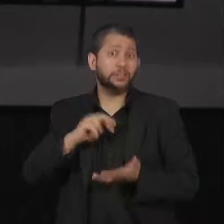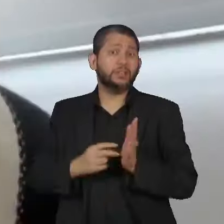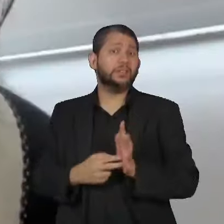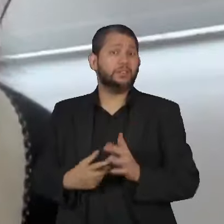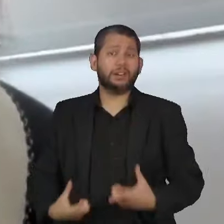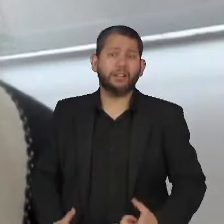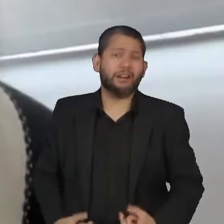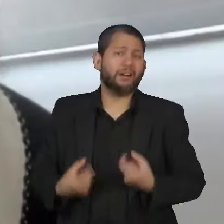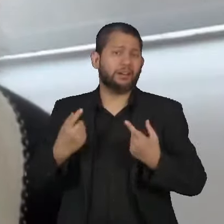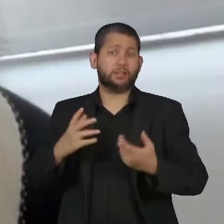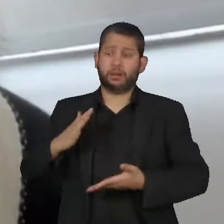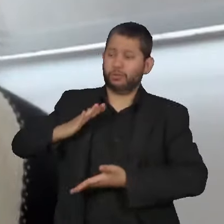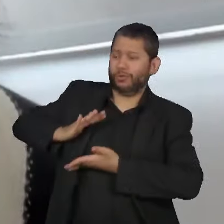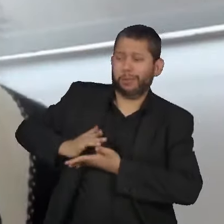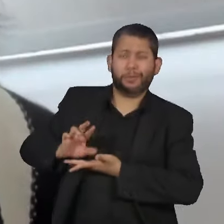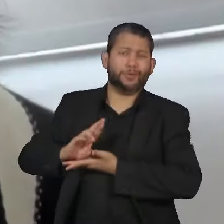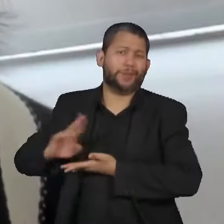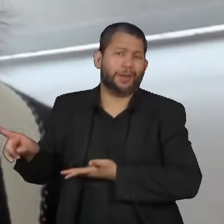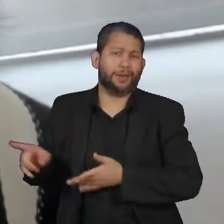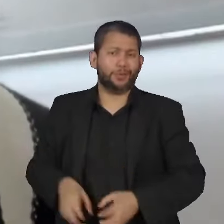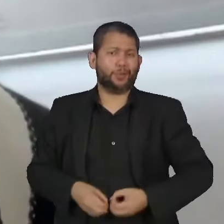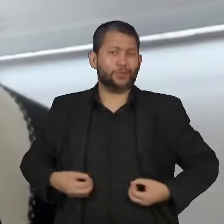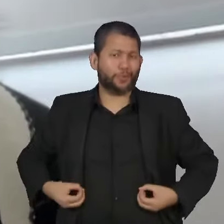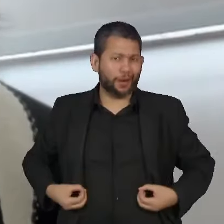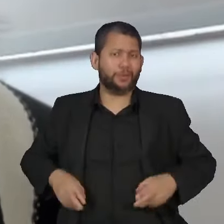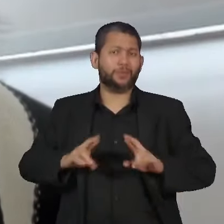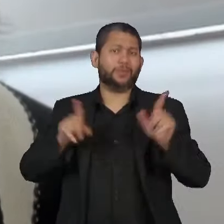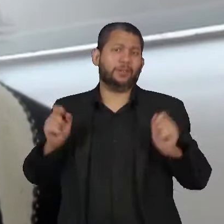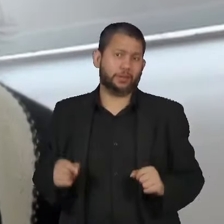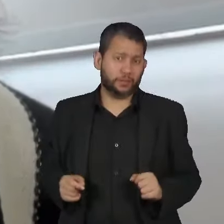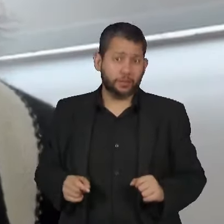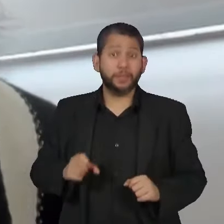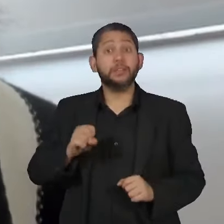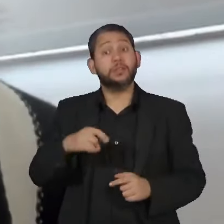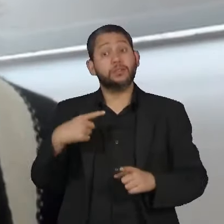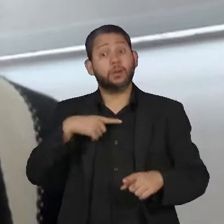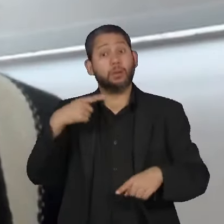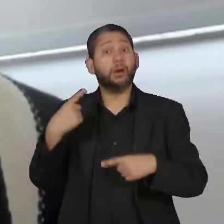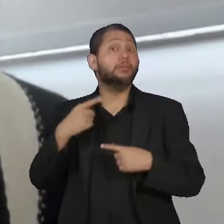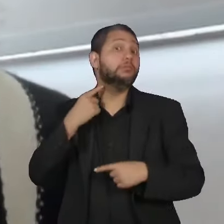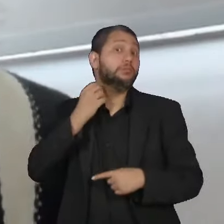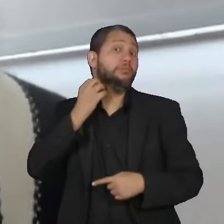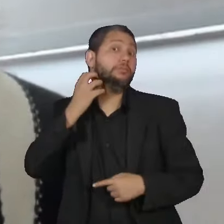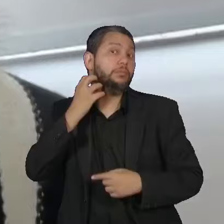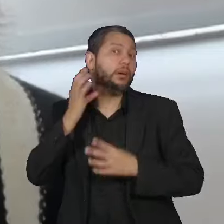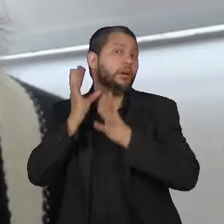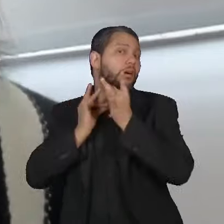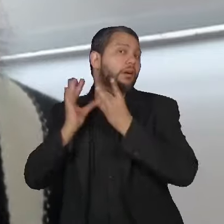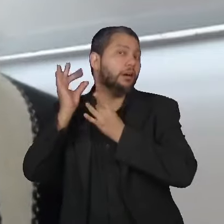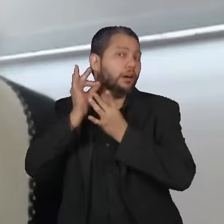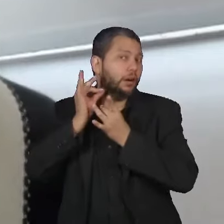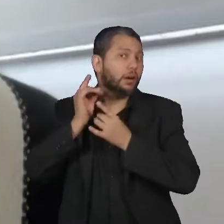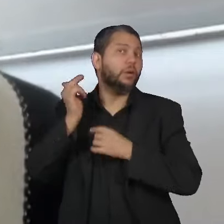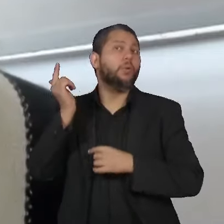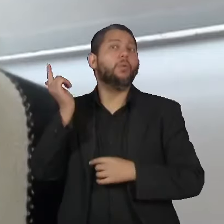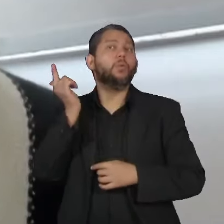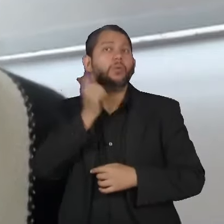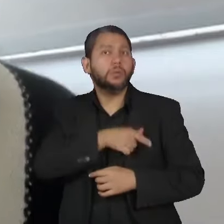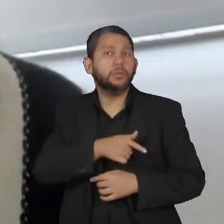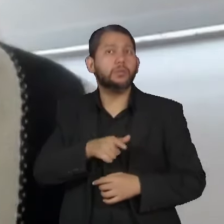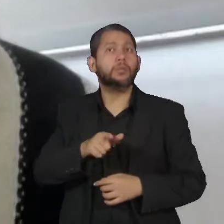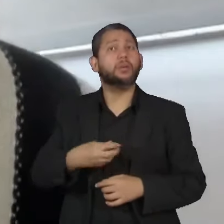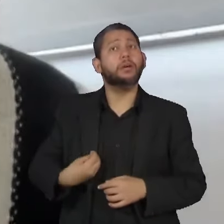sólido, não é câncer de mama, não é câncer de ovário. E quando eu tenho uma doença metastática avançada, eu classicamente impacto no curso de